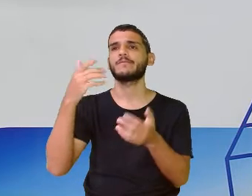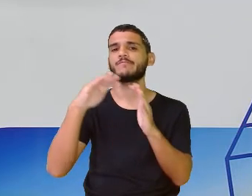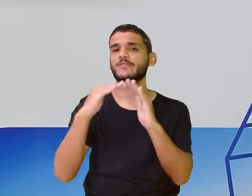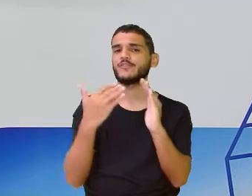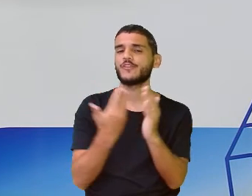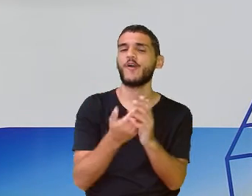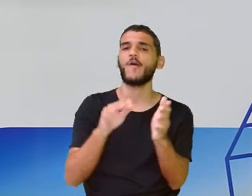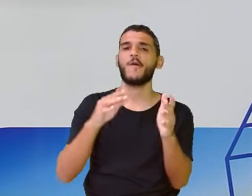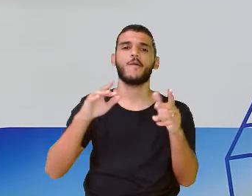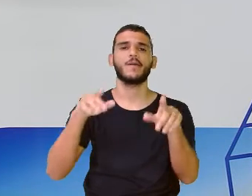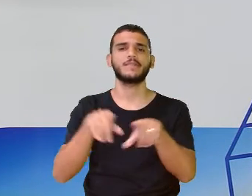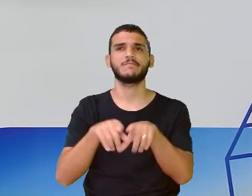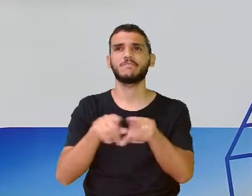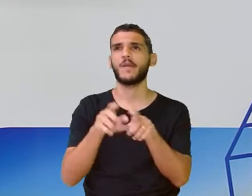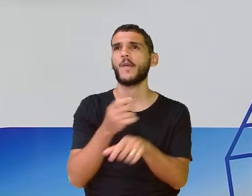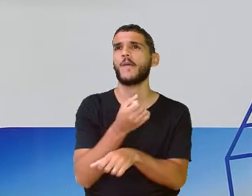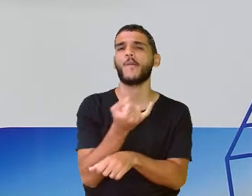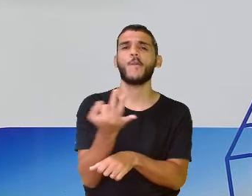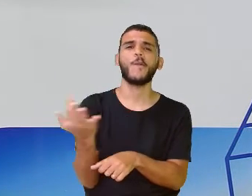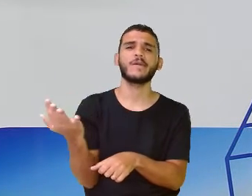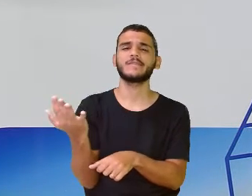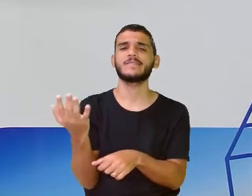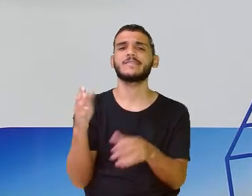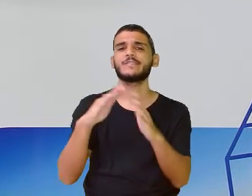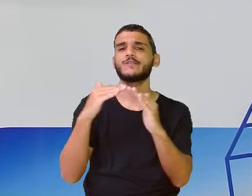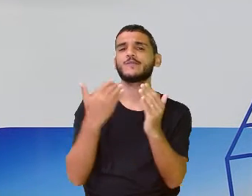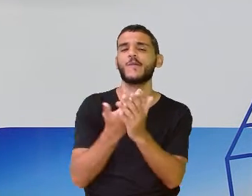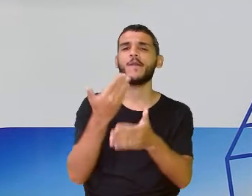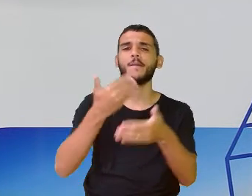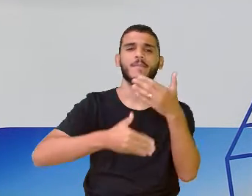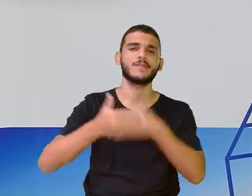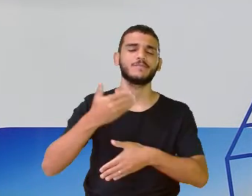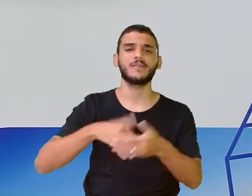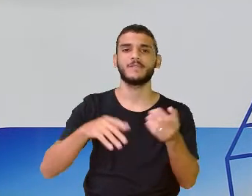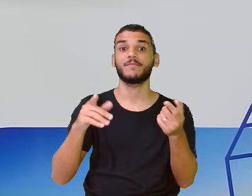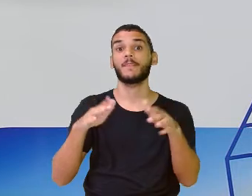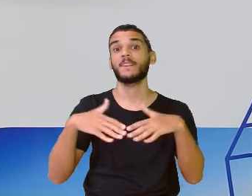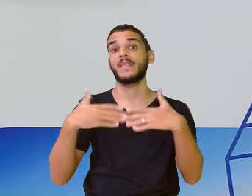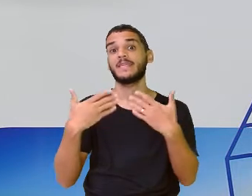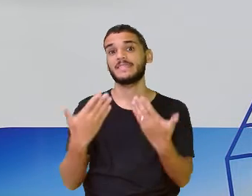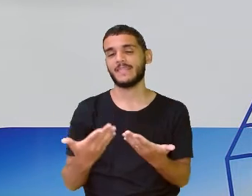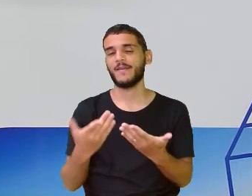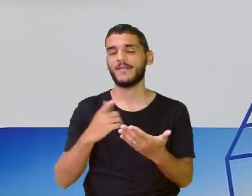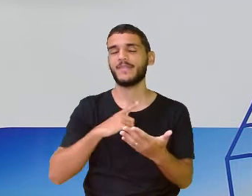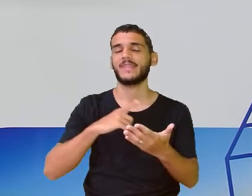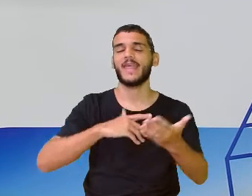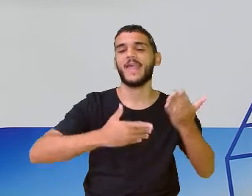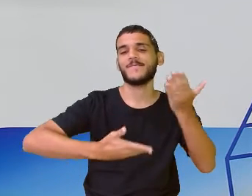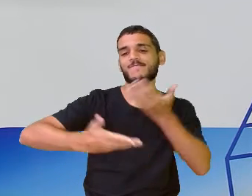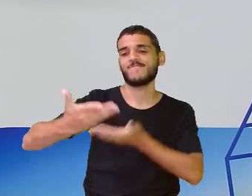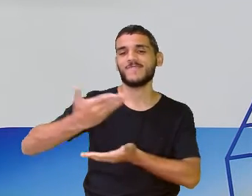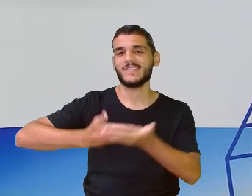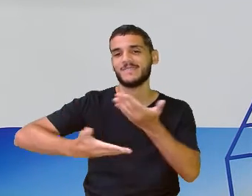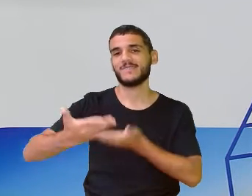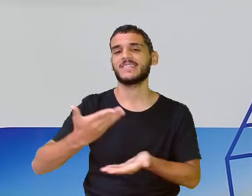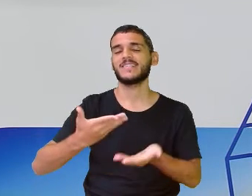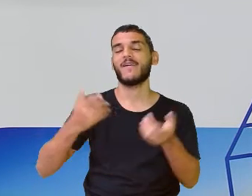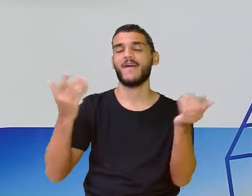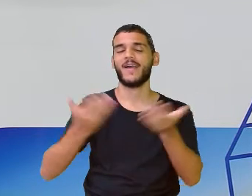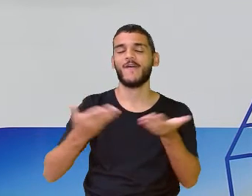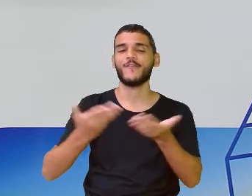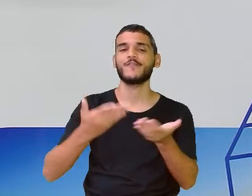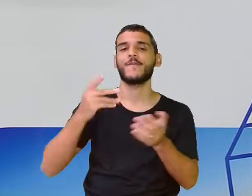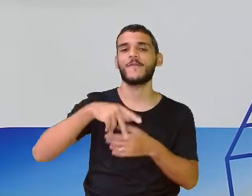de saber quais escolas estão participando e para fazer a interação entre vocês comigo, está aqui conosco hoje o